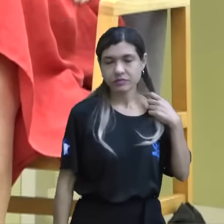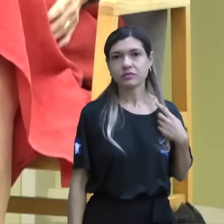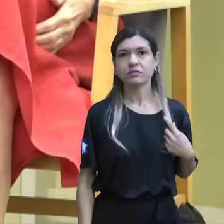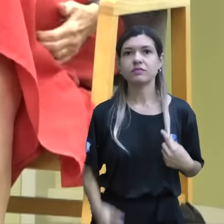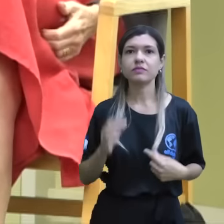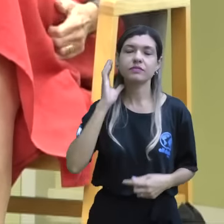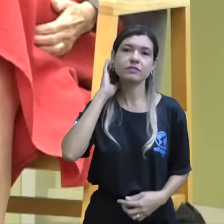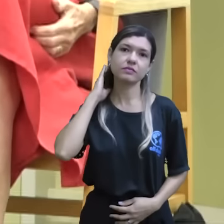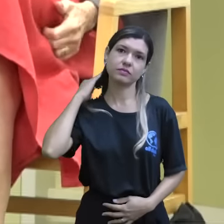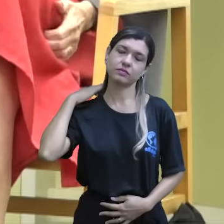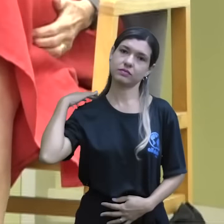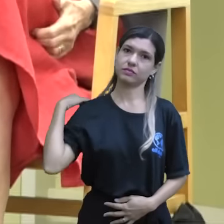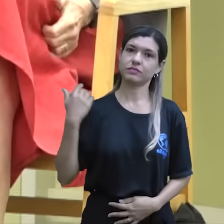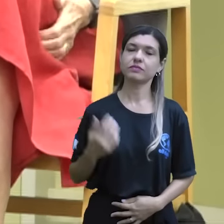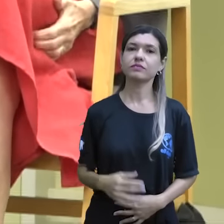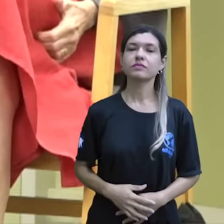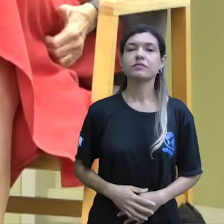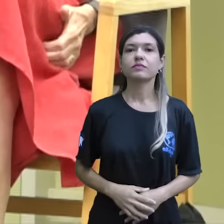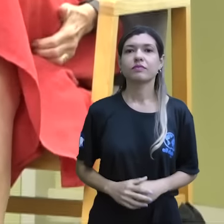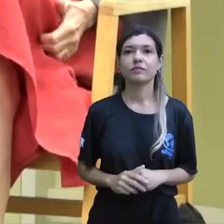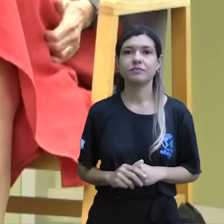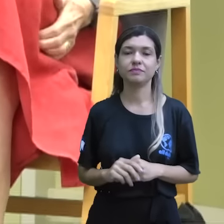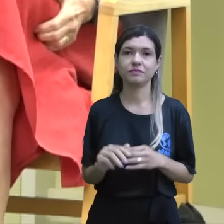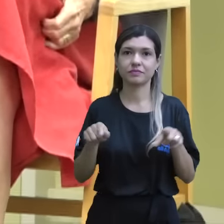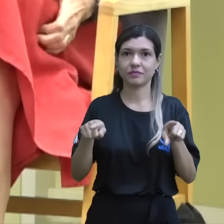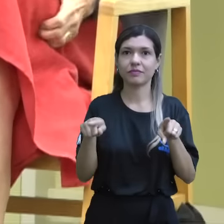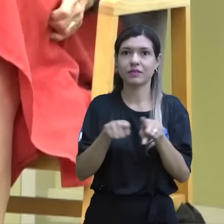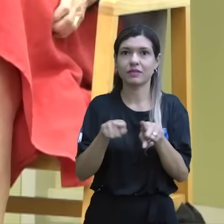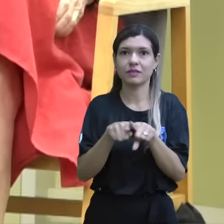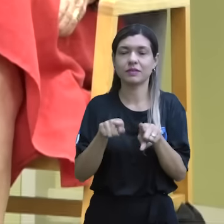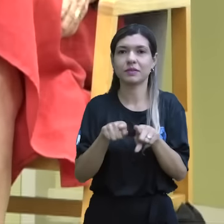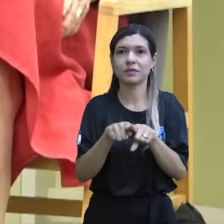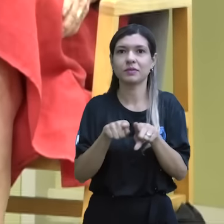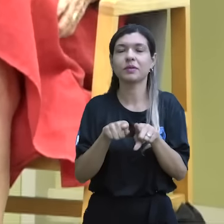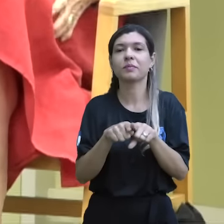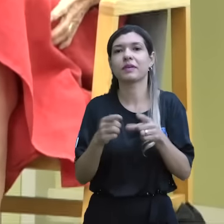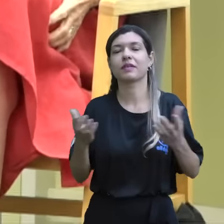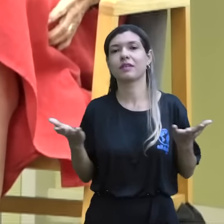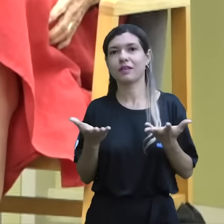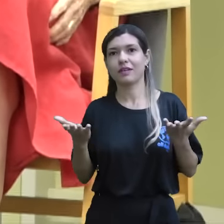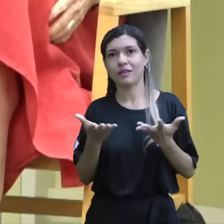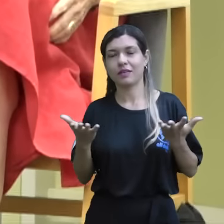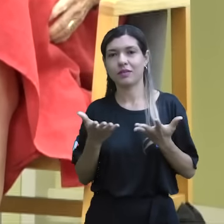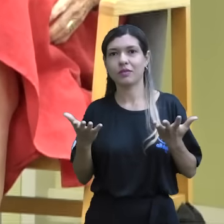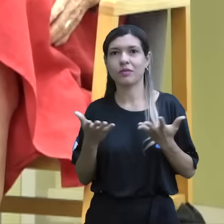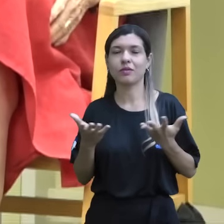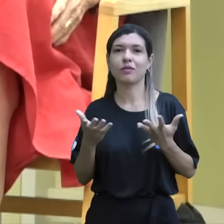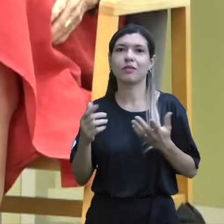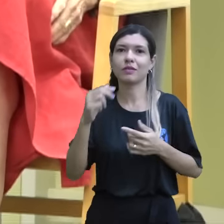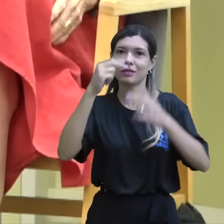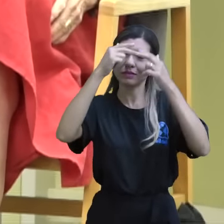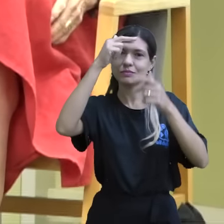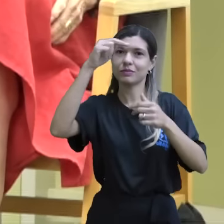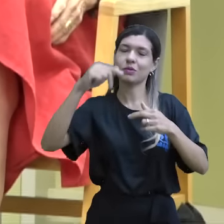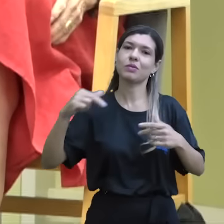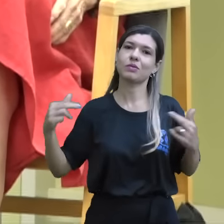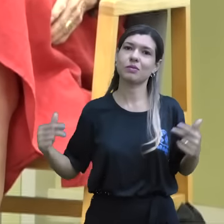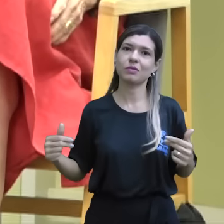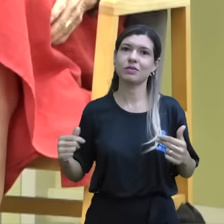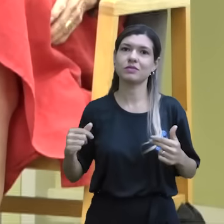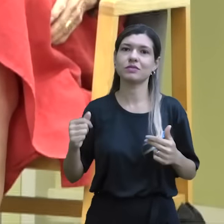paulista aqui, eu posso dizer com esse sotaque que eu tenho, criou uma régua e compasso. Ou seja, o que é pré, o pós, mas a régua é